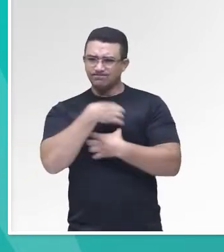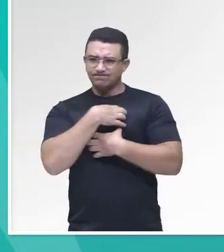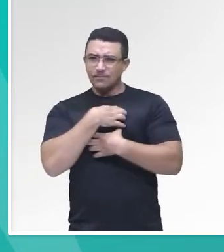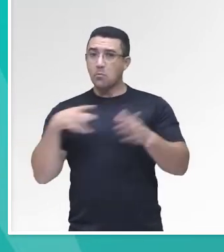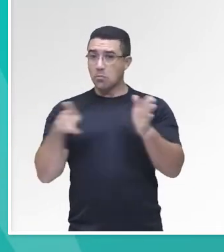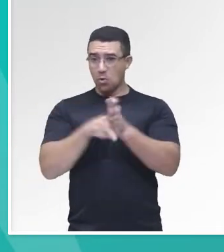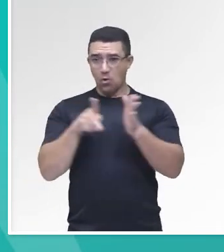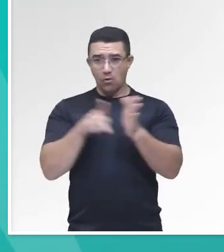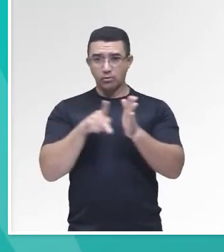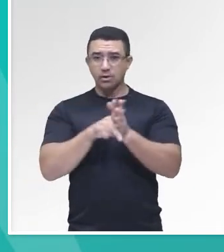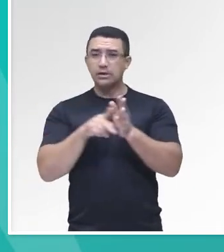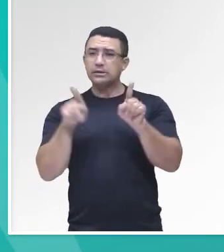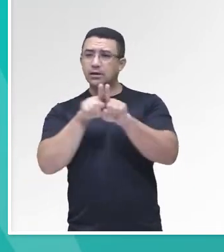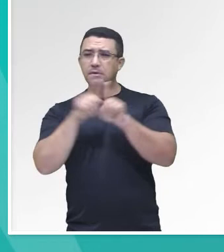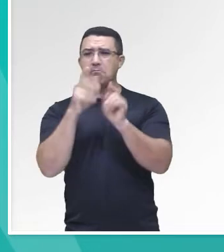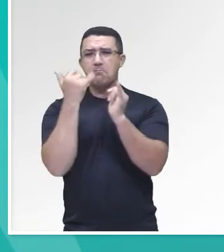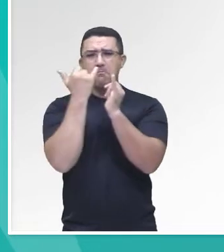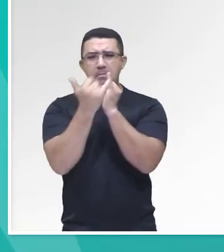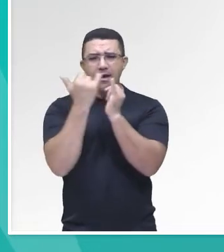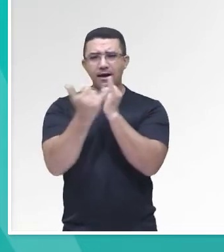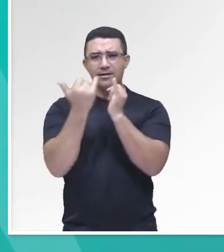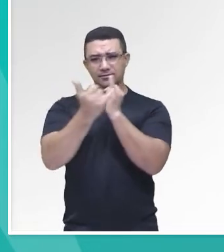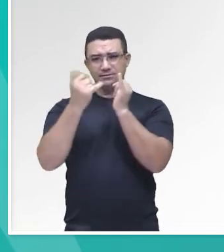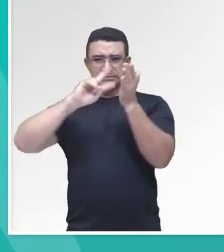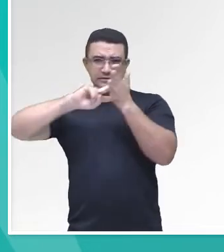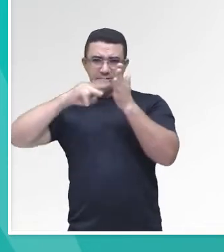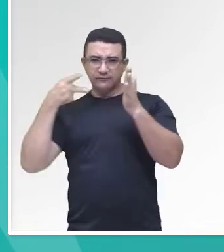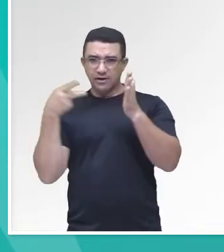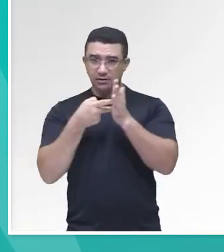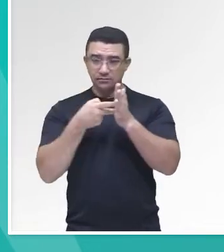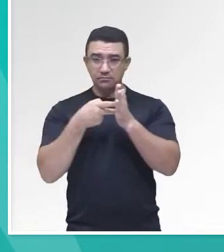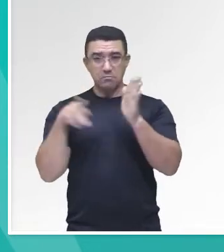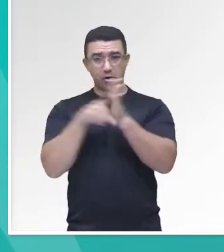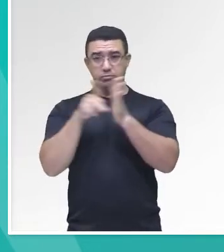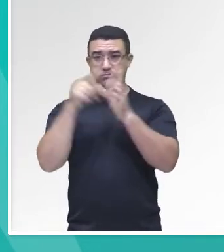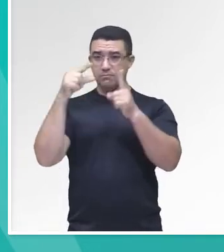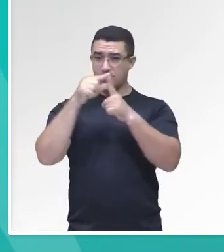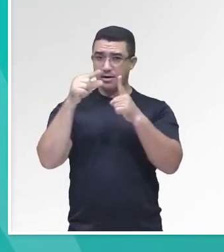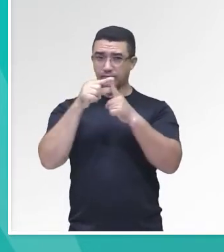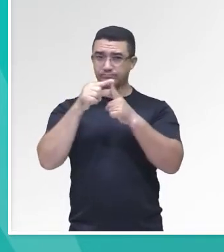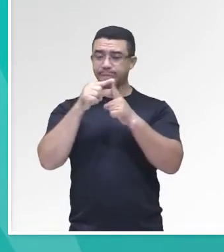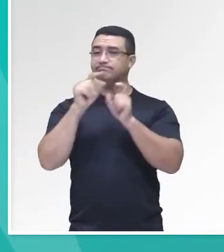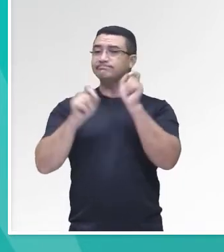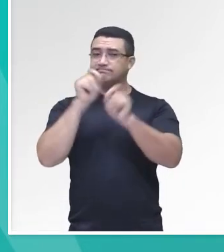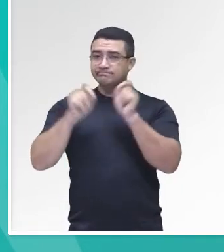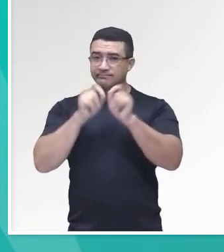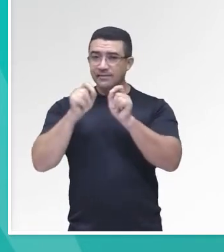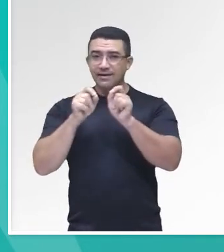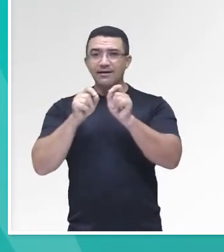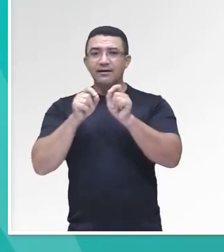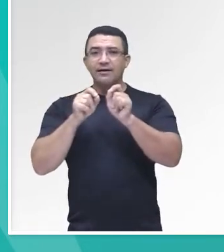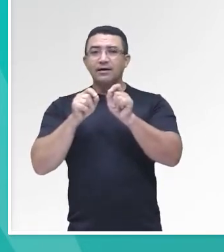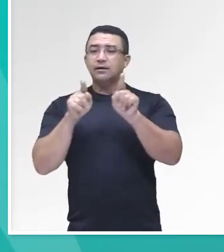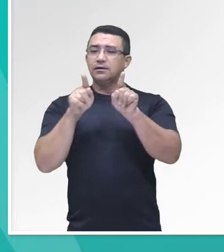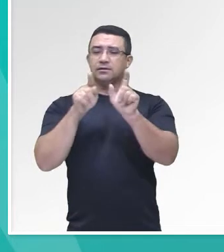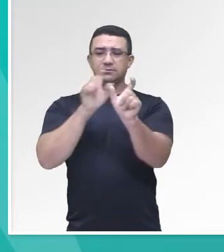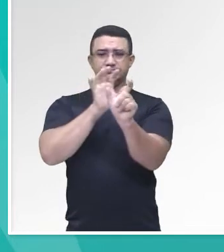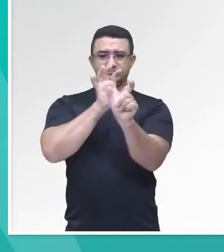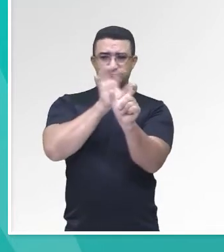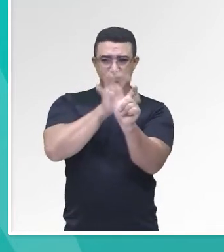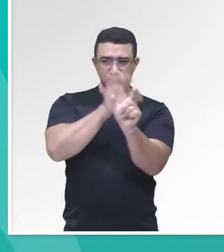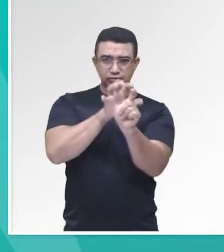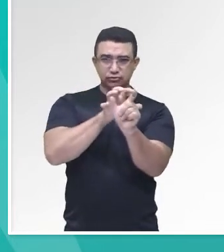das palavras. Então, denotação é o sentido próprio e conotação é o sentido figurado das